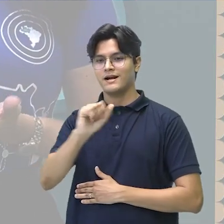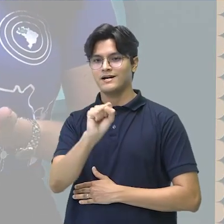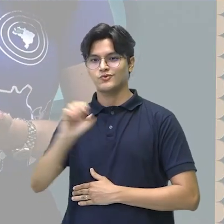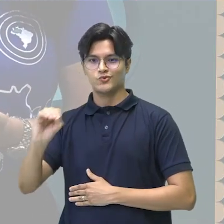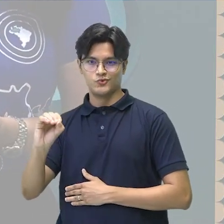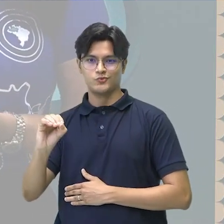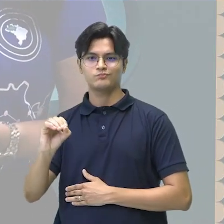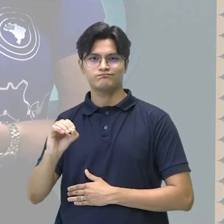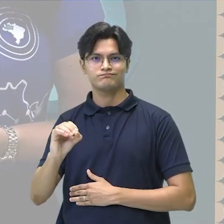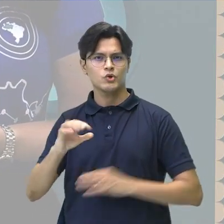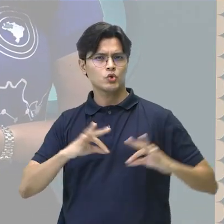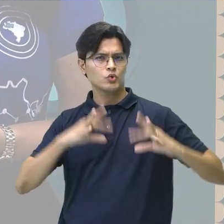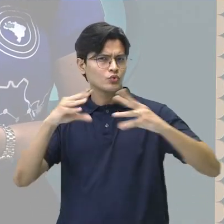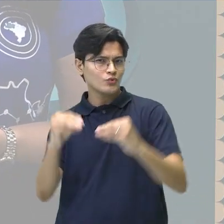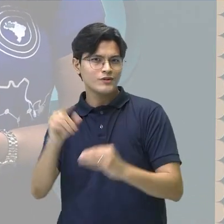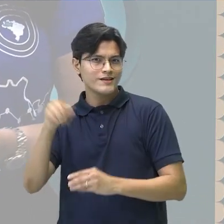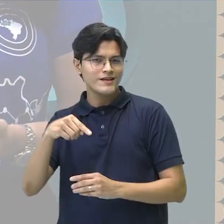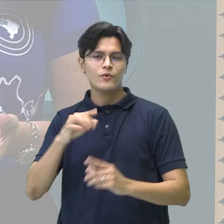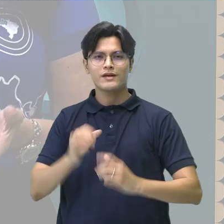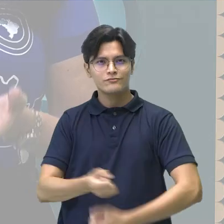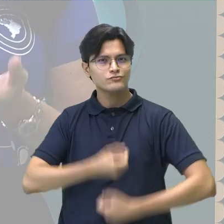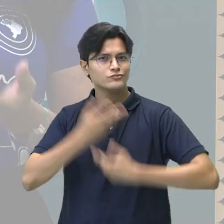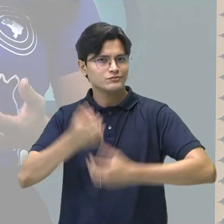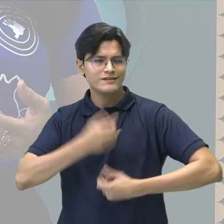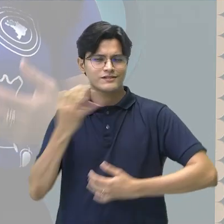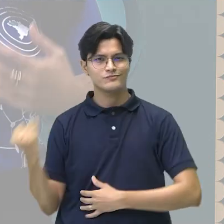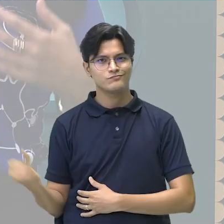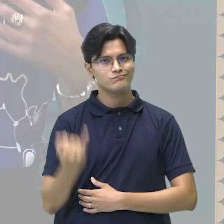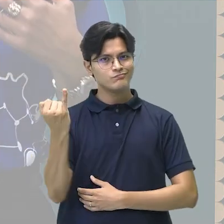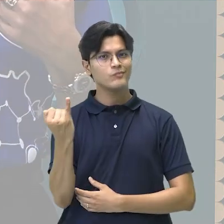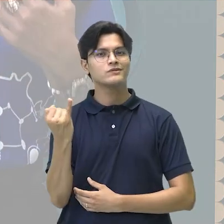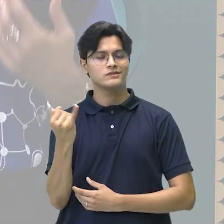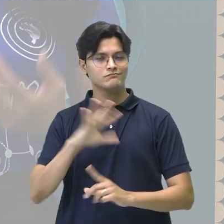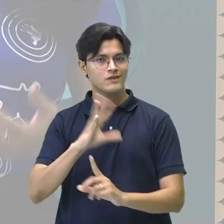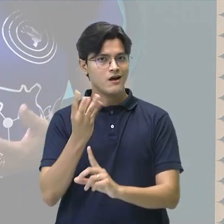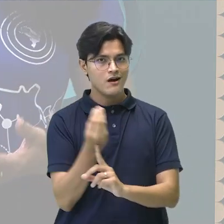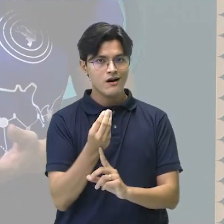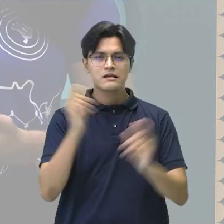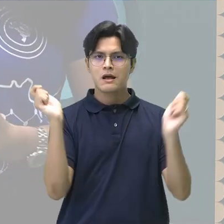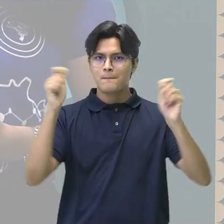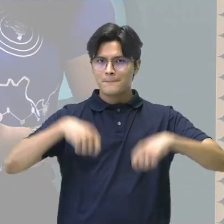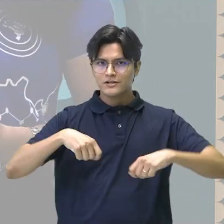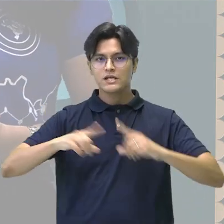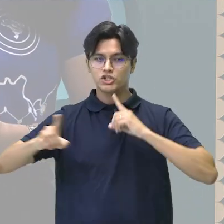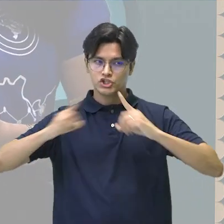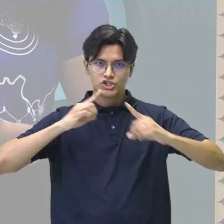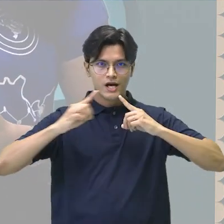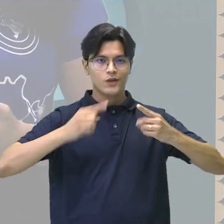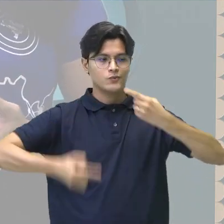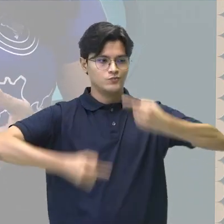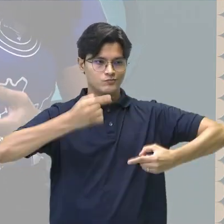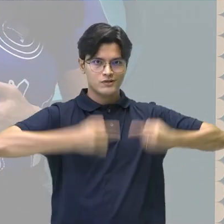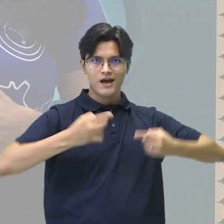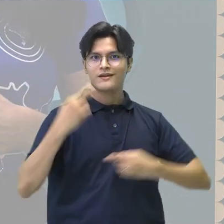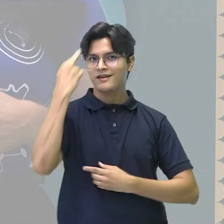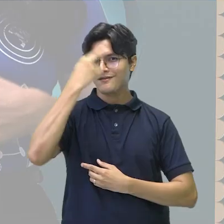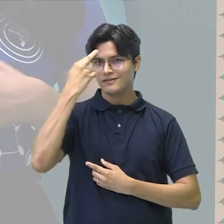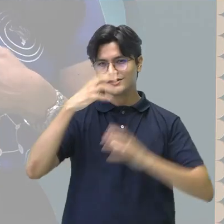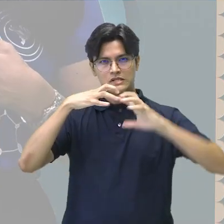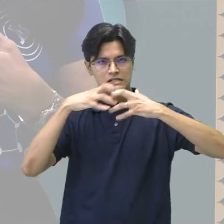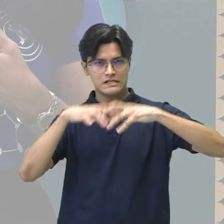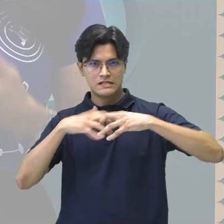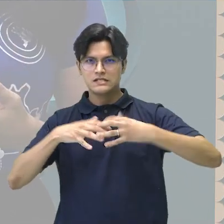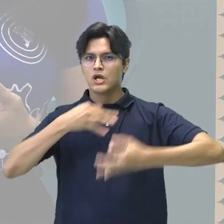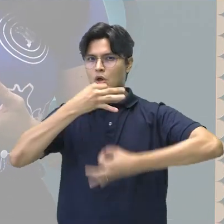são expressões fundamentais da arte, capazes de promover diálogos profundos e reflexões críticas sobre